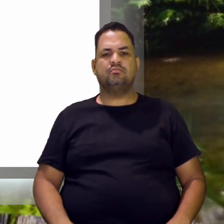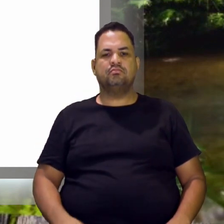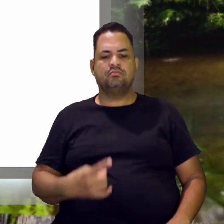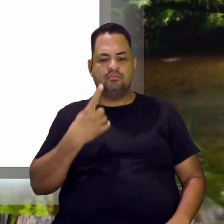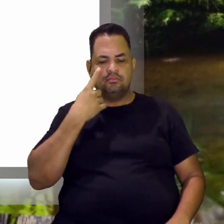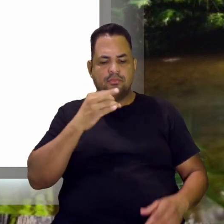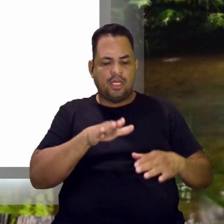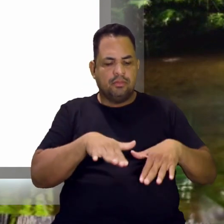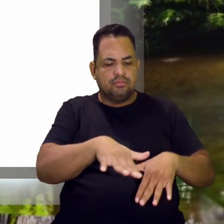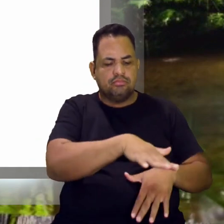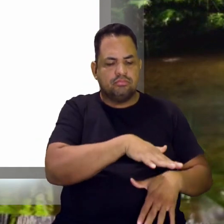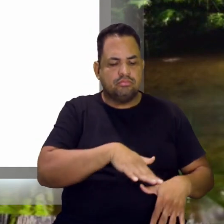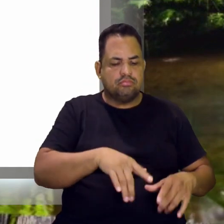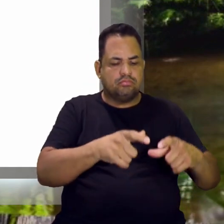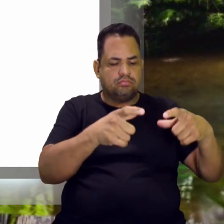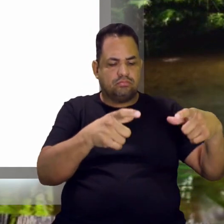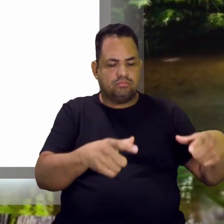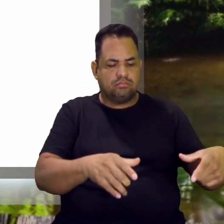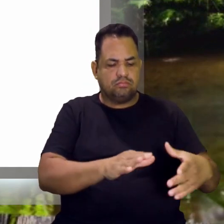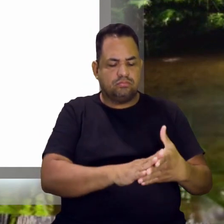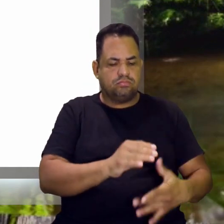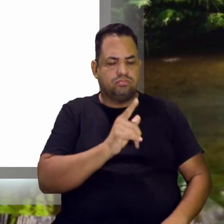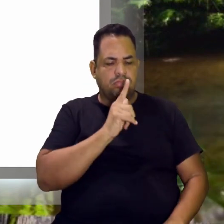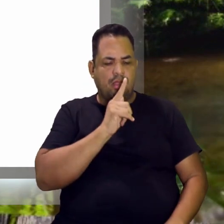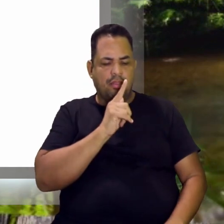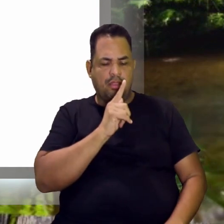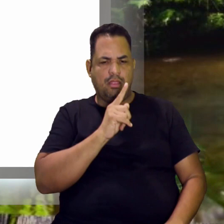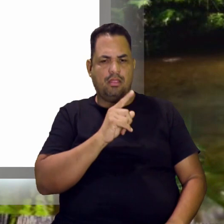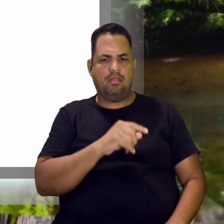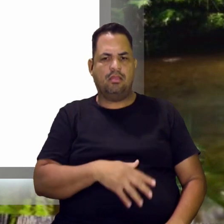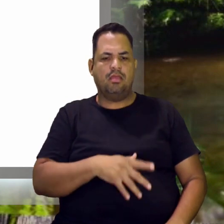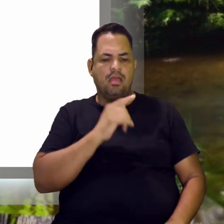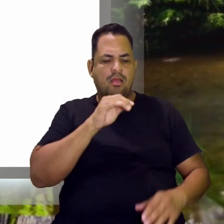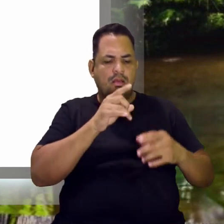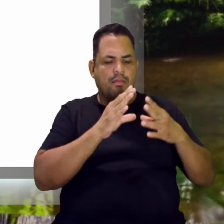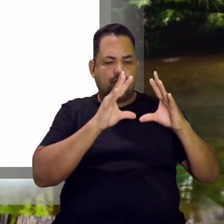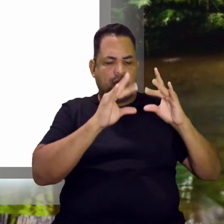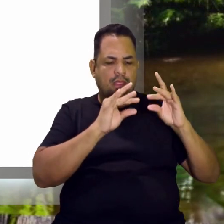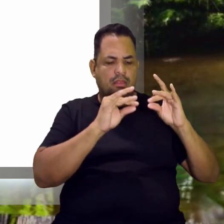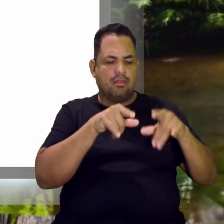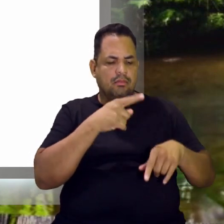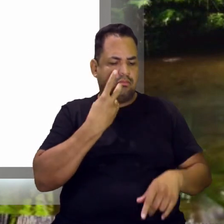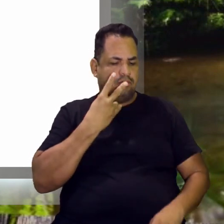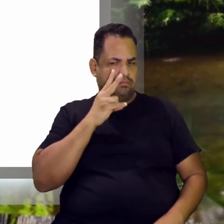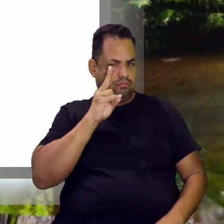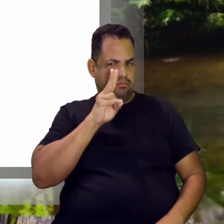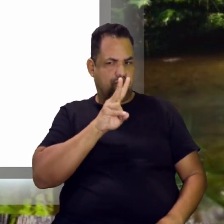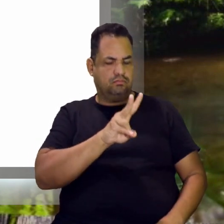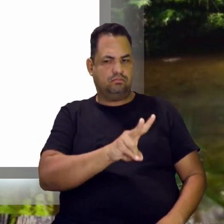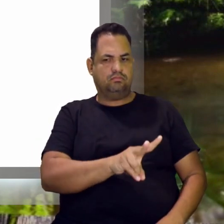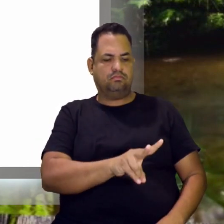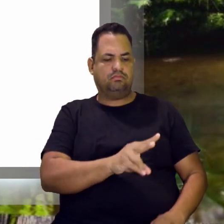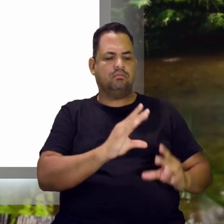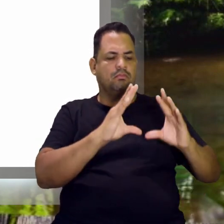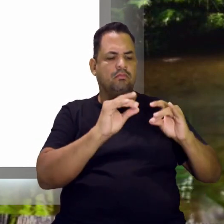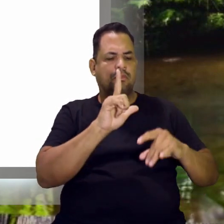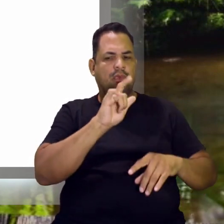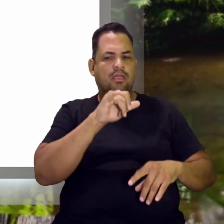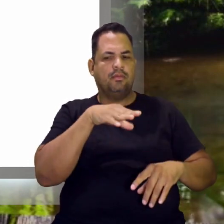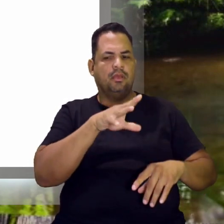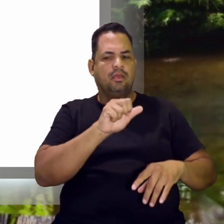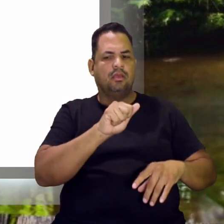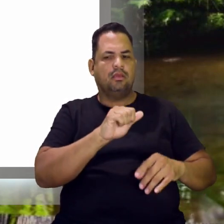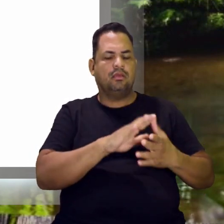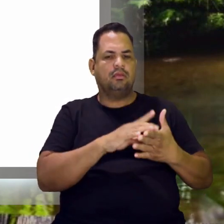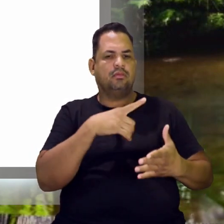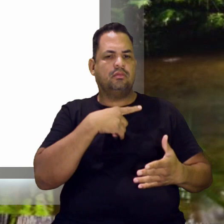poça d'água, né? De lama mesmo. Aí você olha dentro dessa lama,